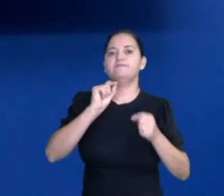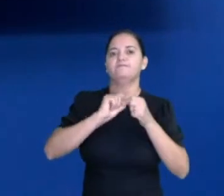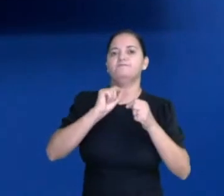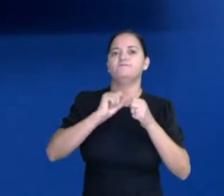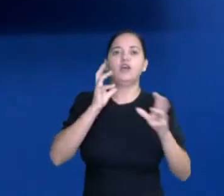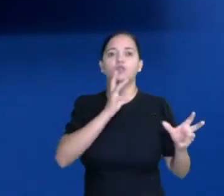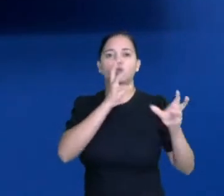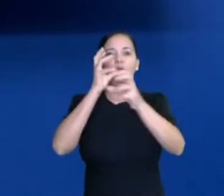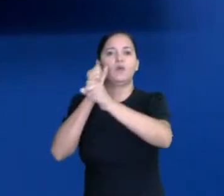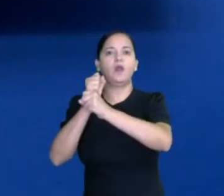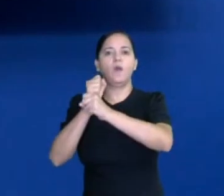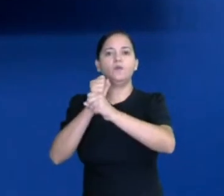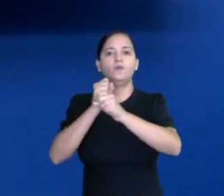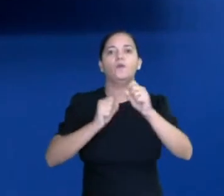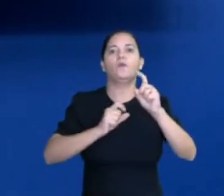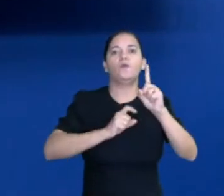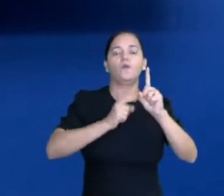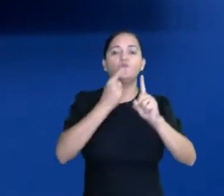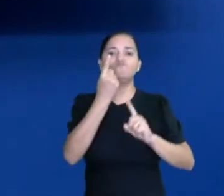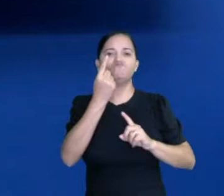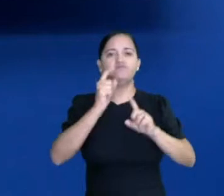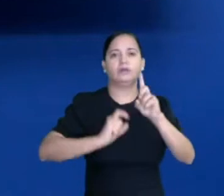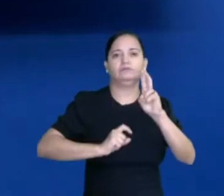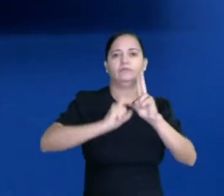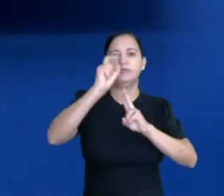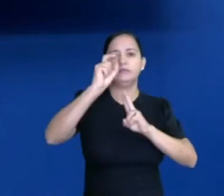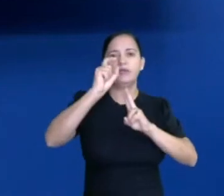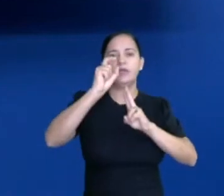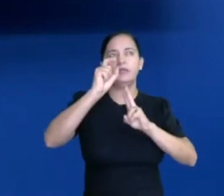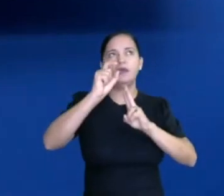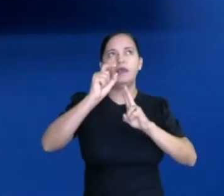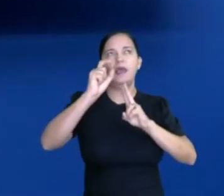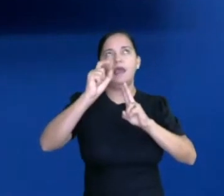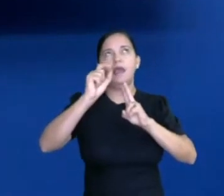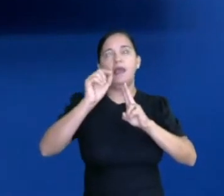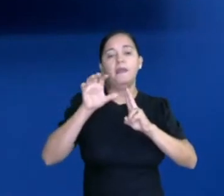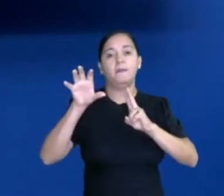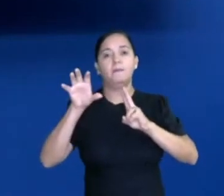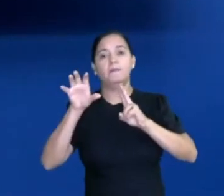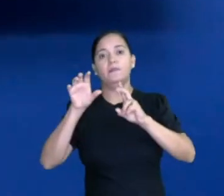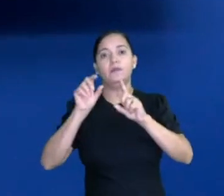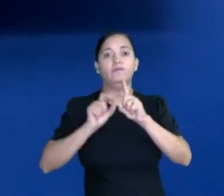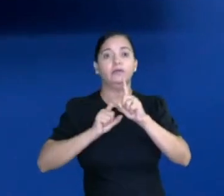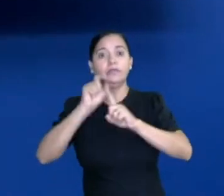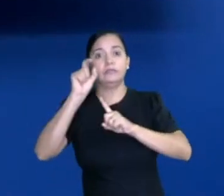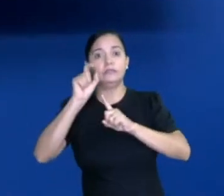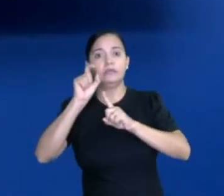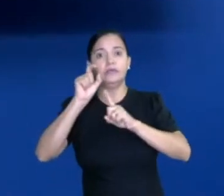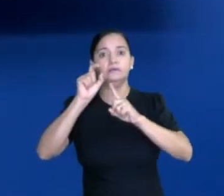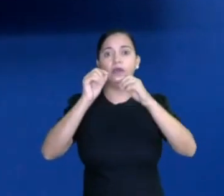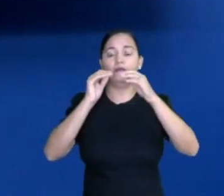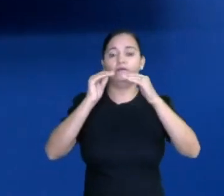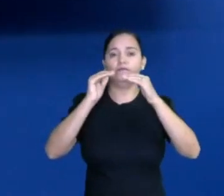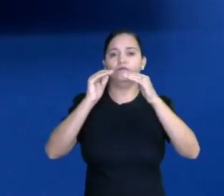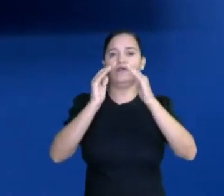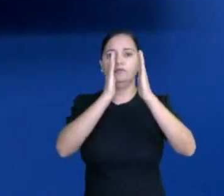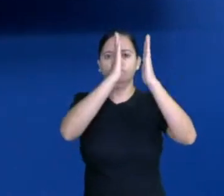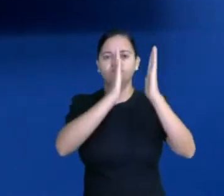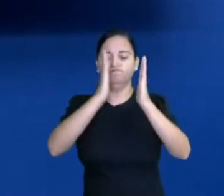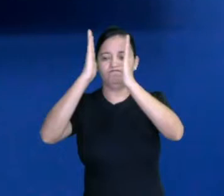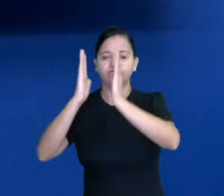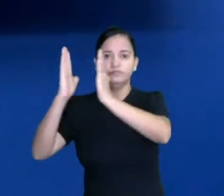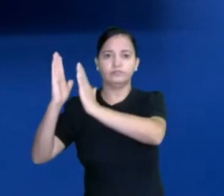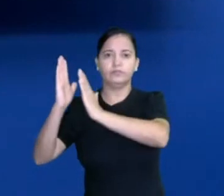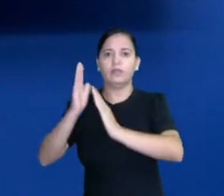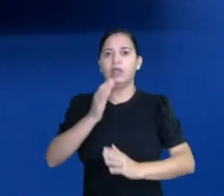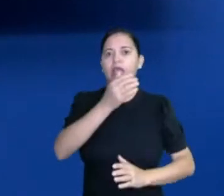uma representação de unidade, pegando essa unidade e colocando embaixo do número 1. Tem lá 10